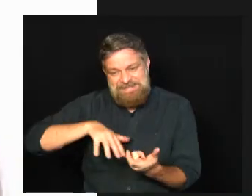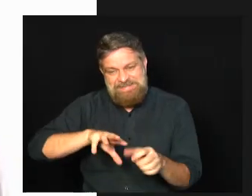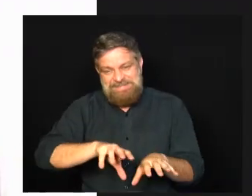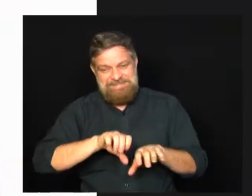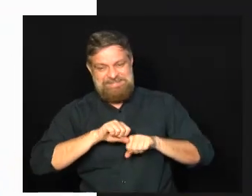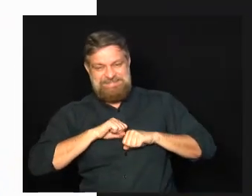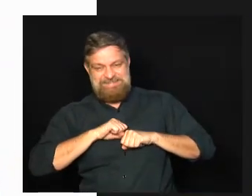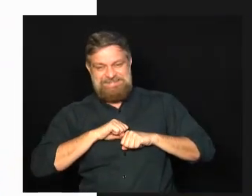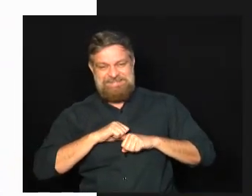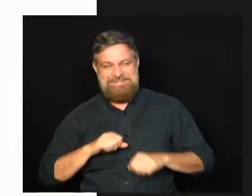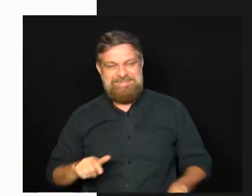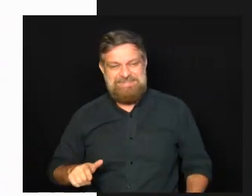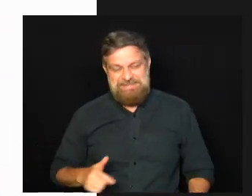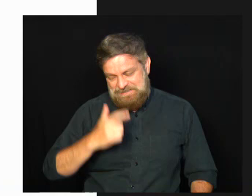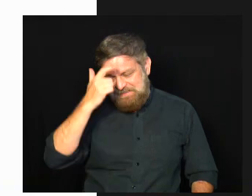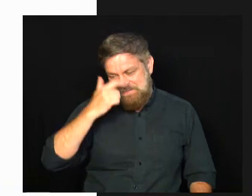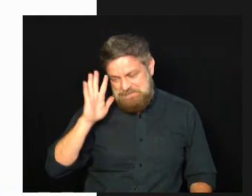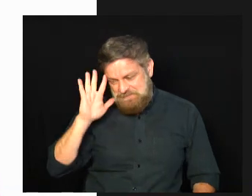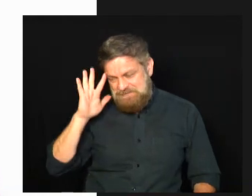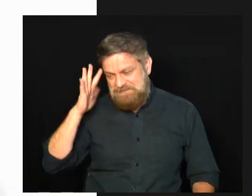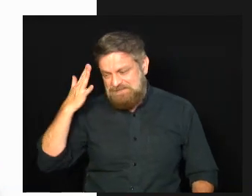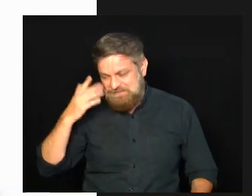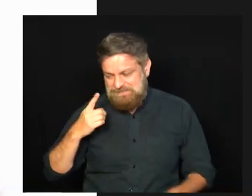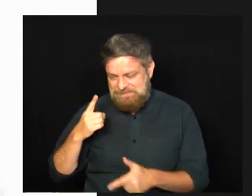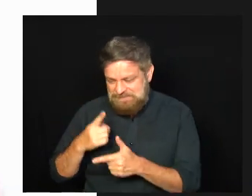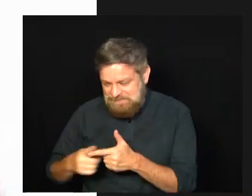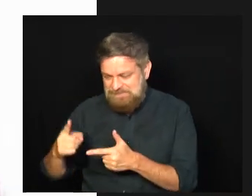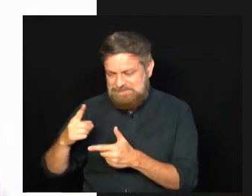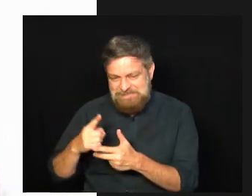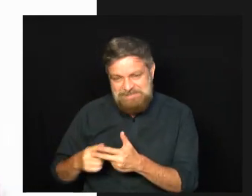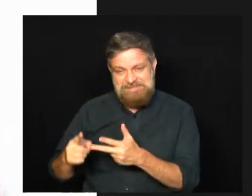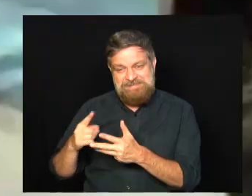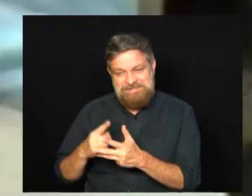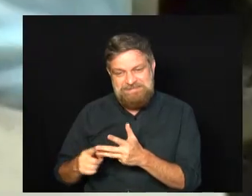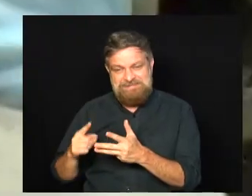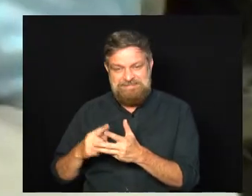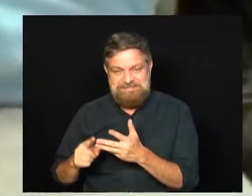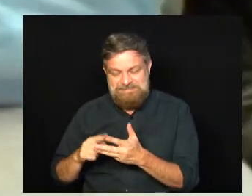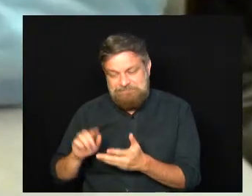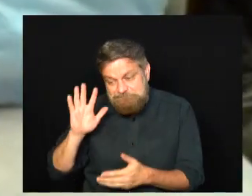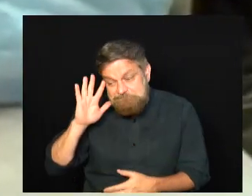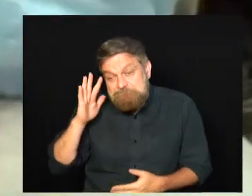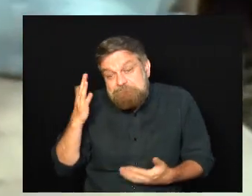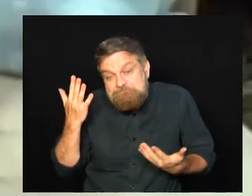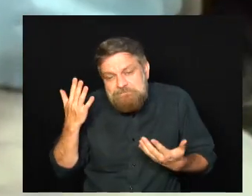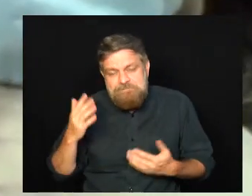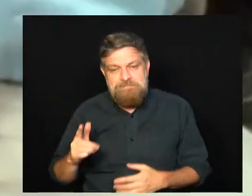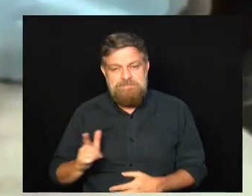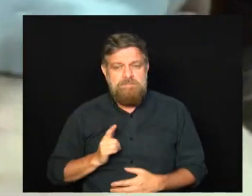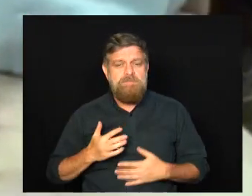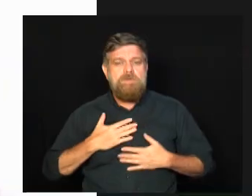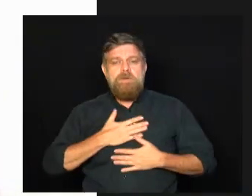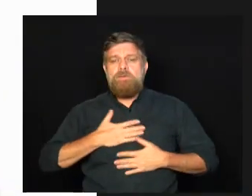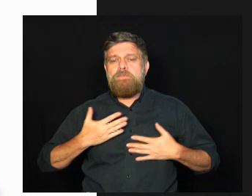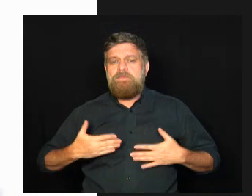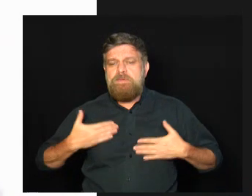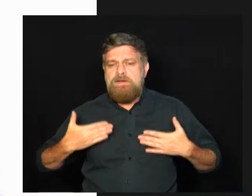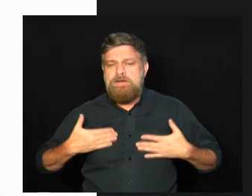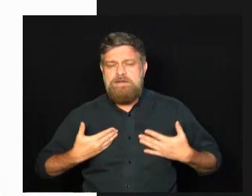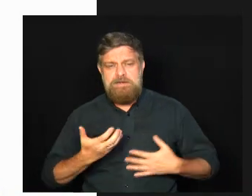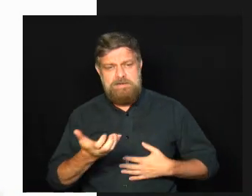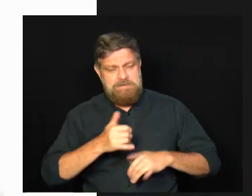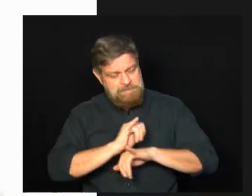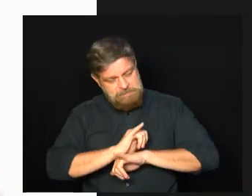E vou resolvendo alguns problemas que vão aparecendo, né? Mas é uma alegria, quero